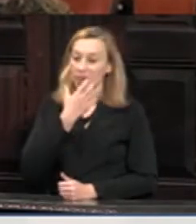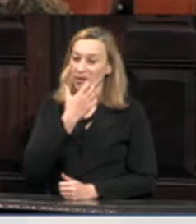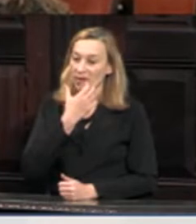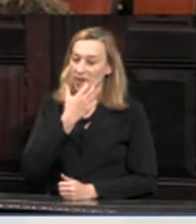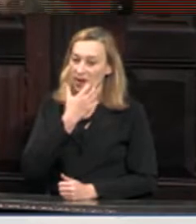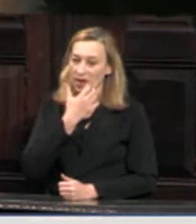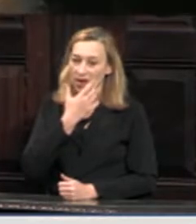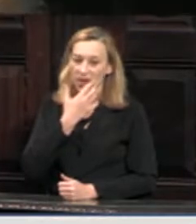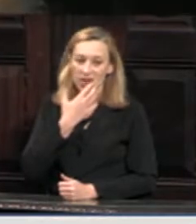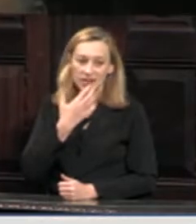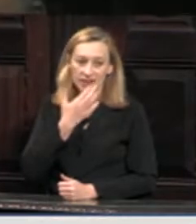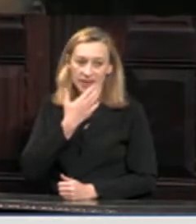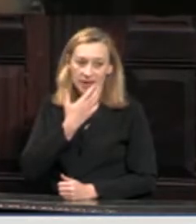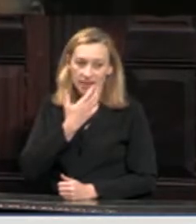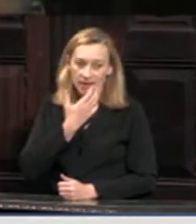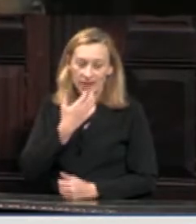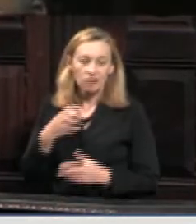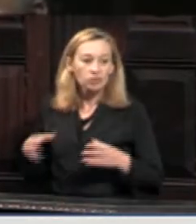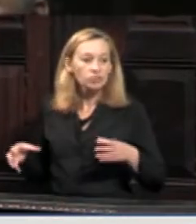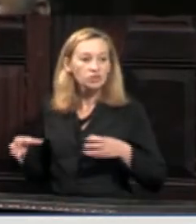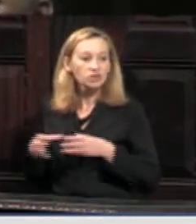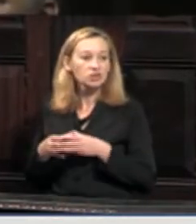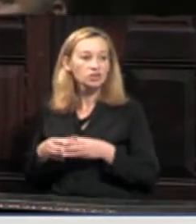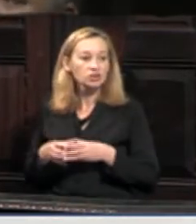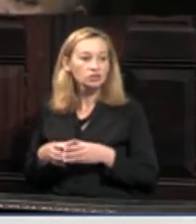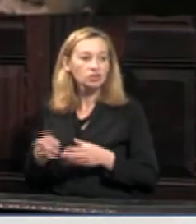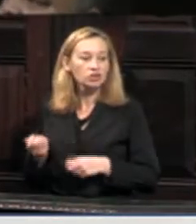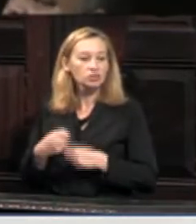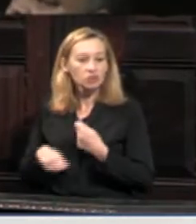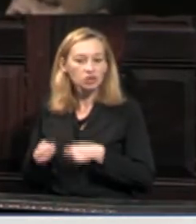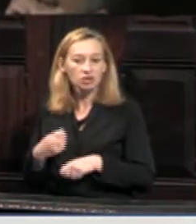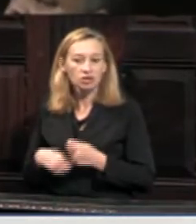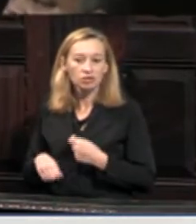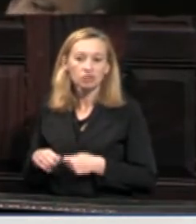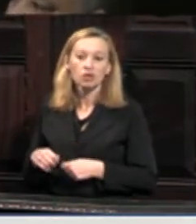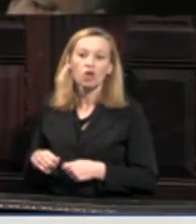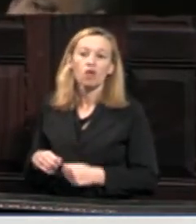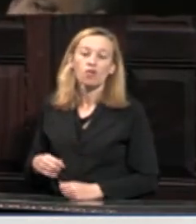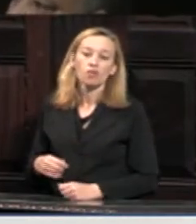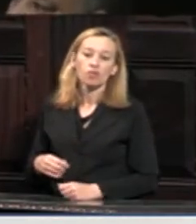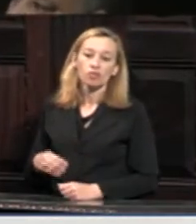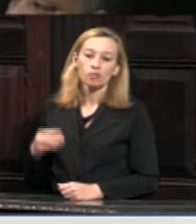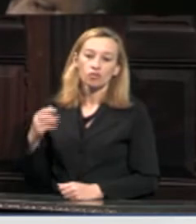de Indústria, Economia e Comércio, Valdeir Carneiro.